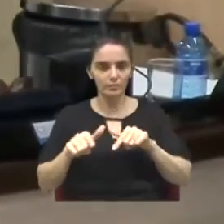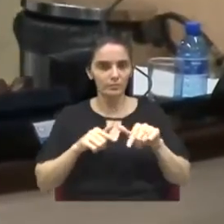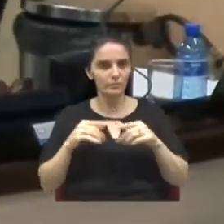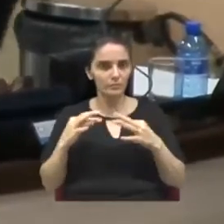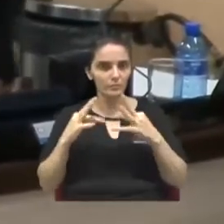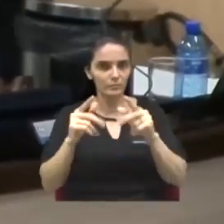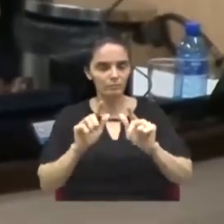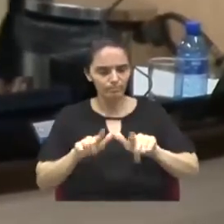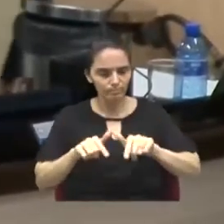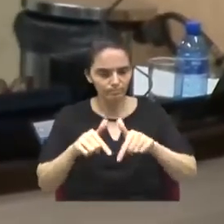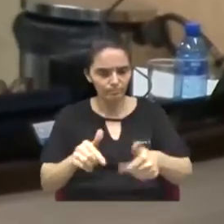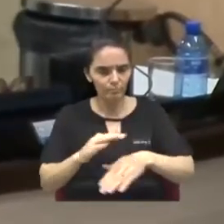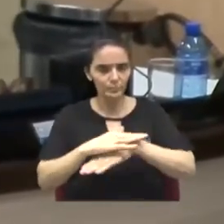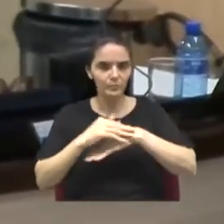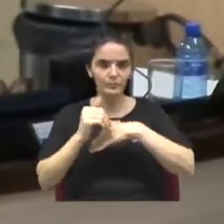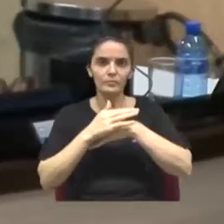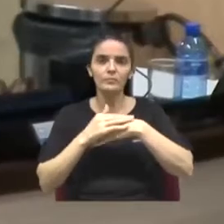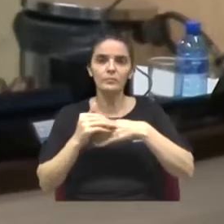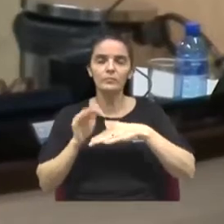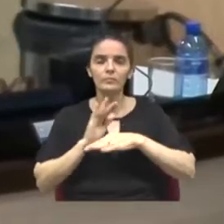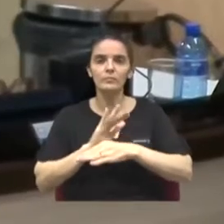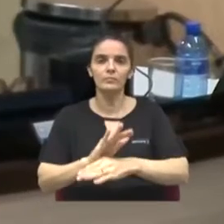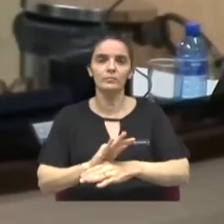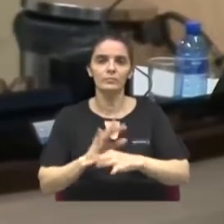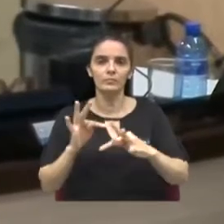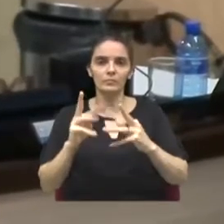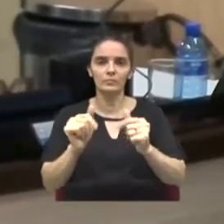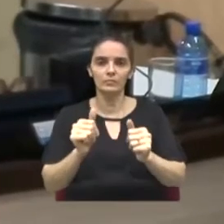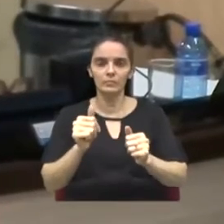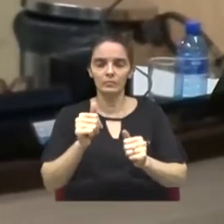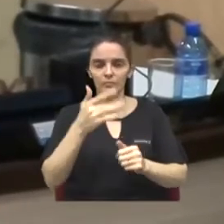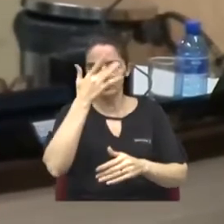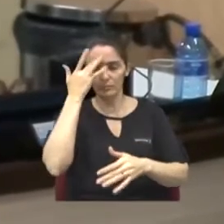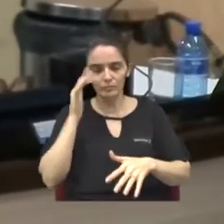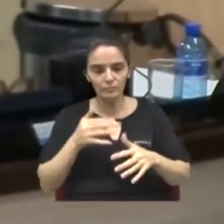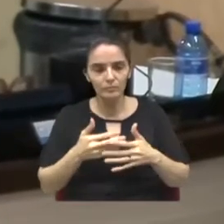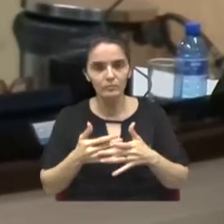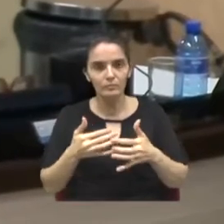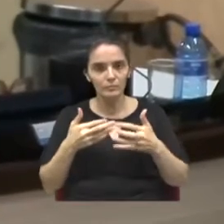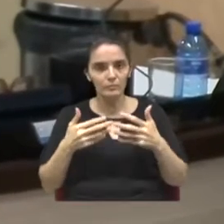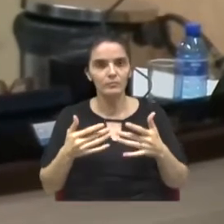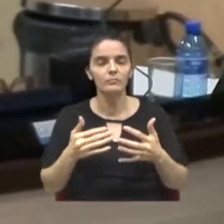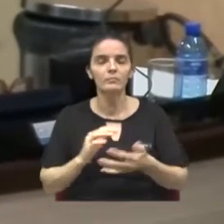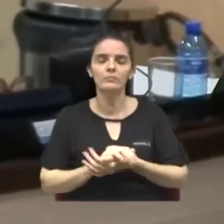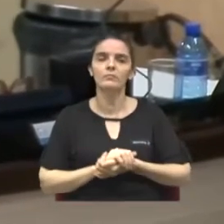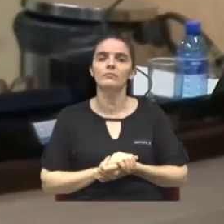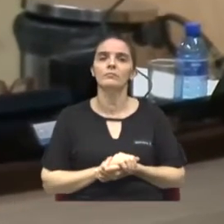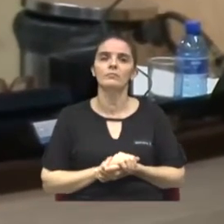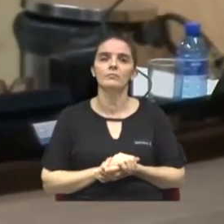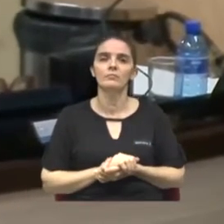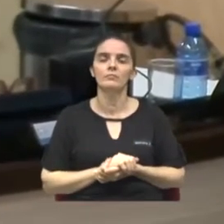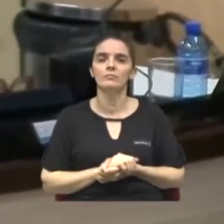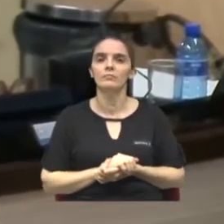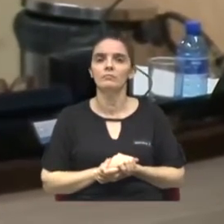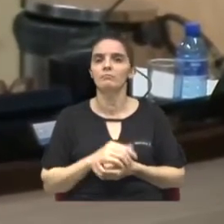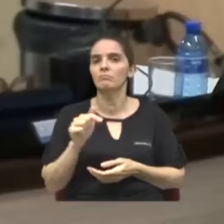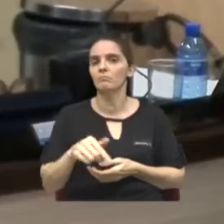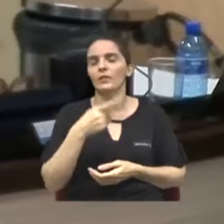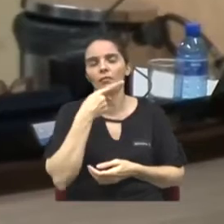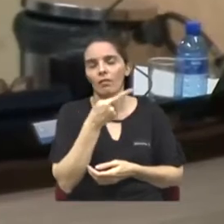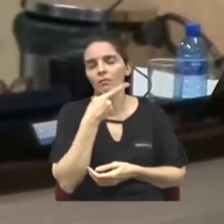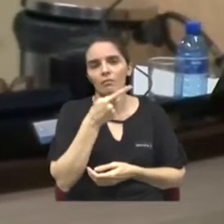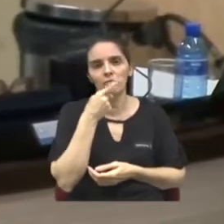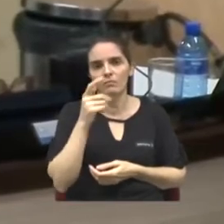a dedicação, com todo o carinho, em prol de todos os autistas de Limeira. Não estamos aqui falando